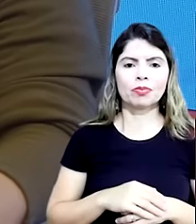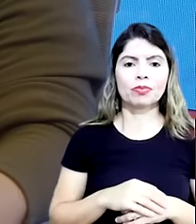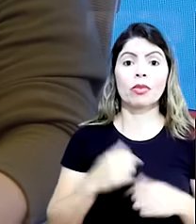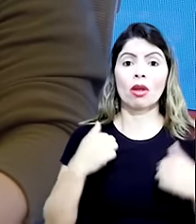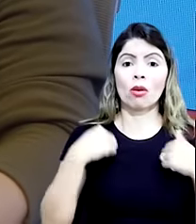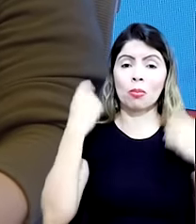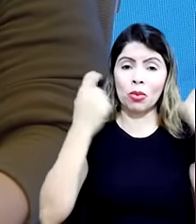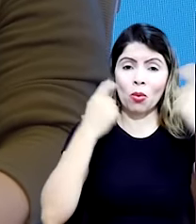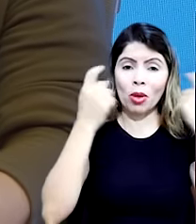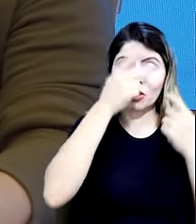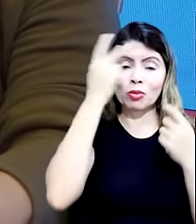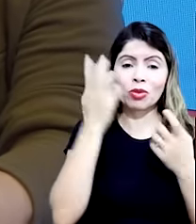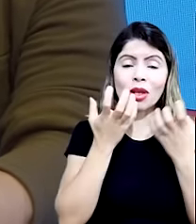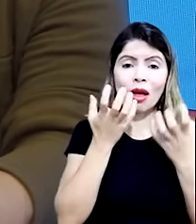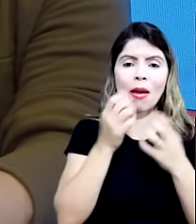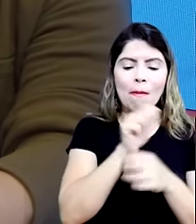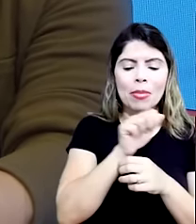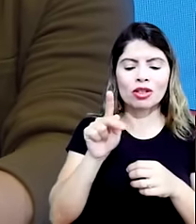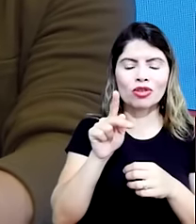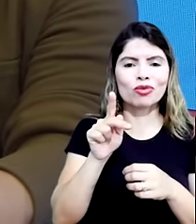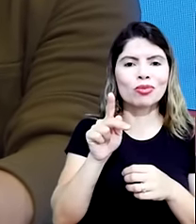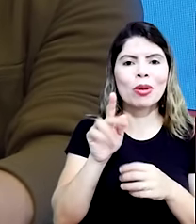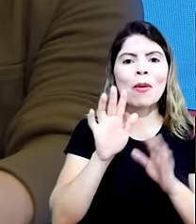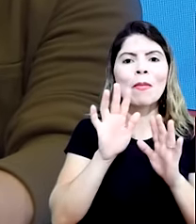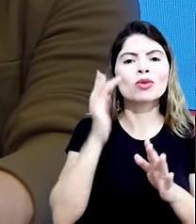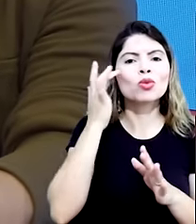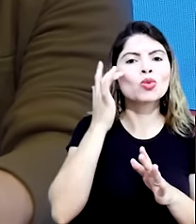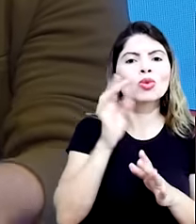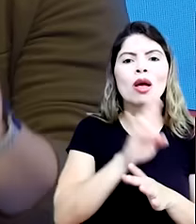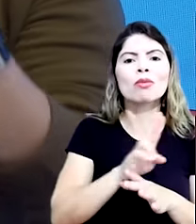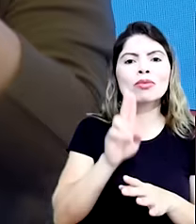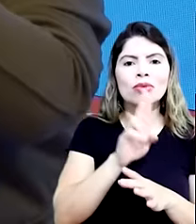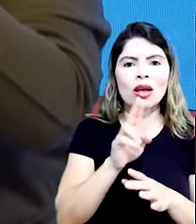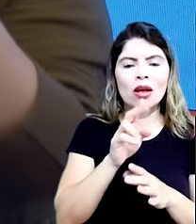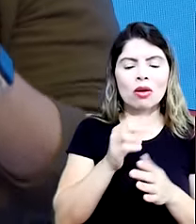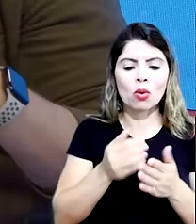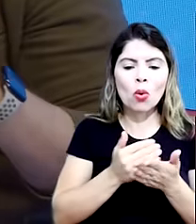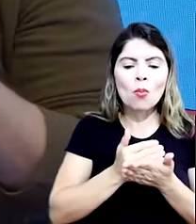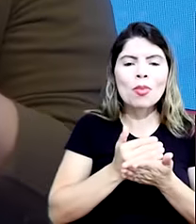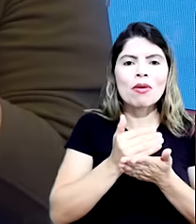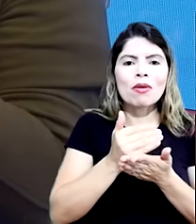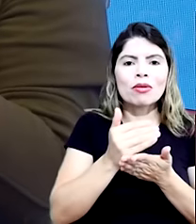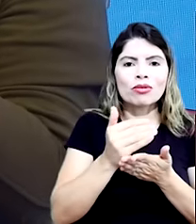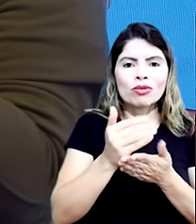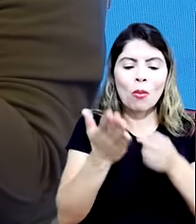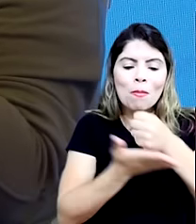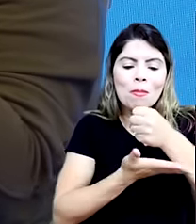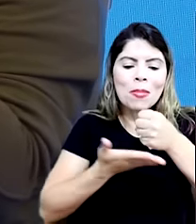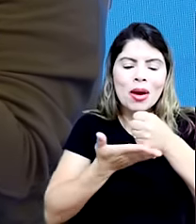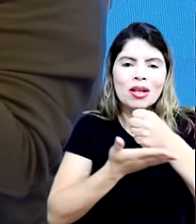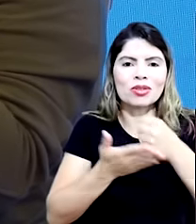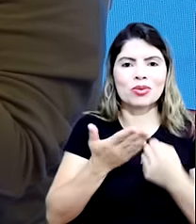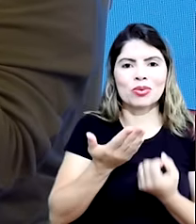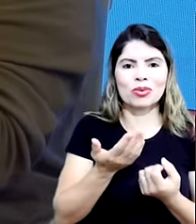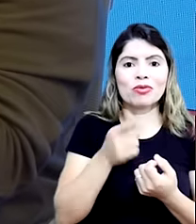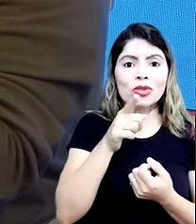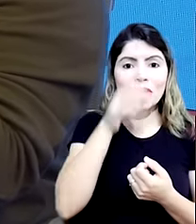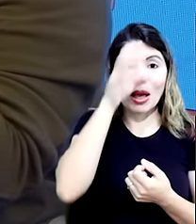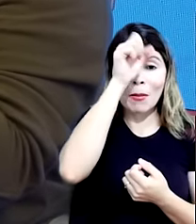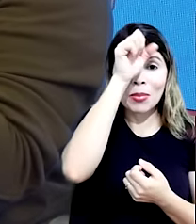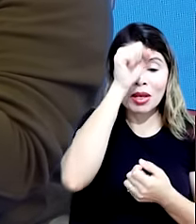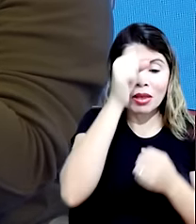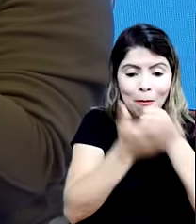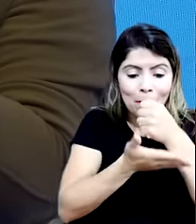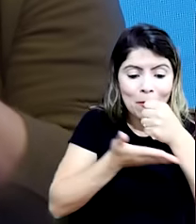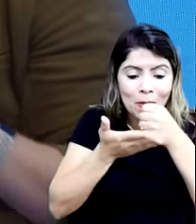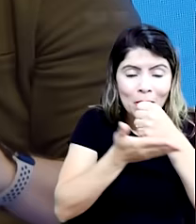um aplicativo sem saber usar o que é nativo perfeito aquilo que é o básico eu falo então gente aprenda a dominar o básico